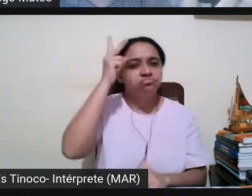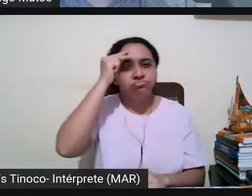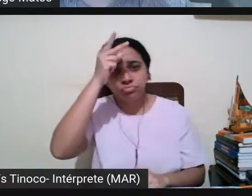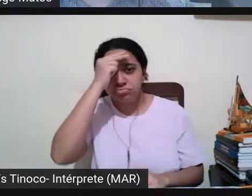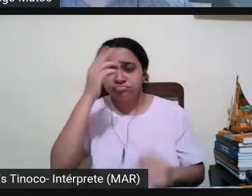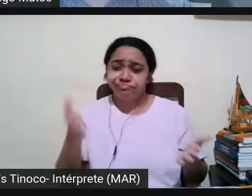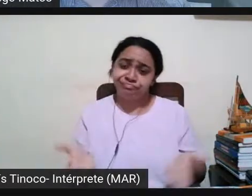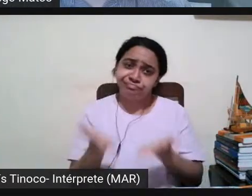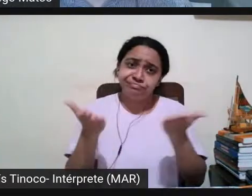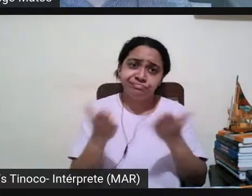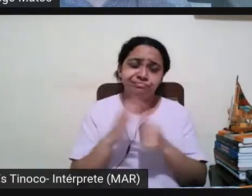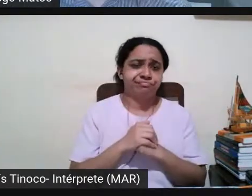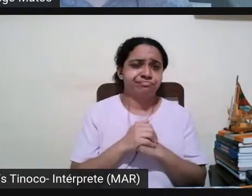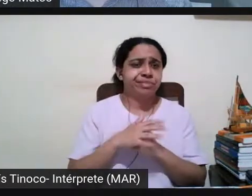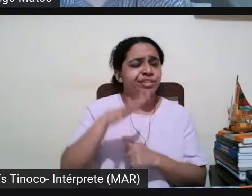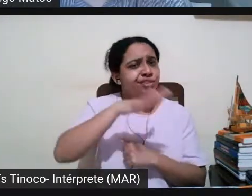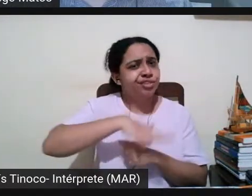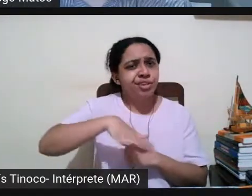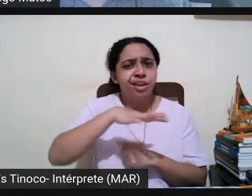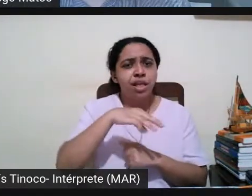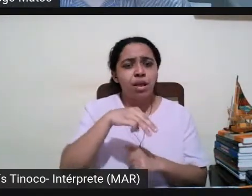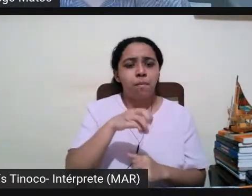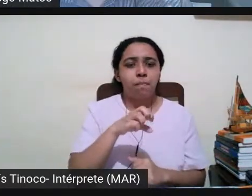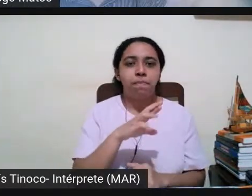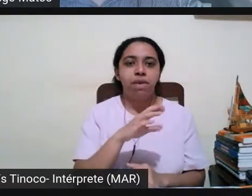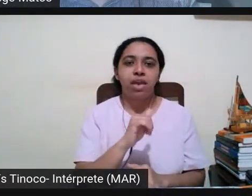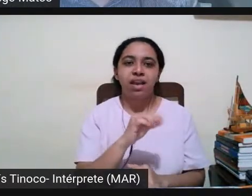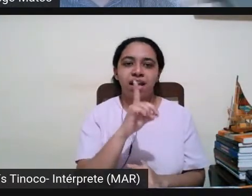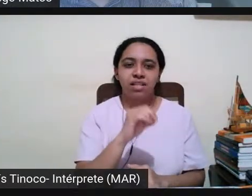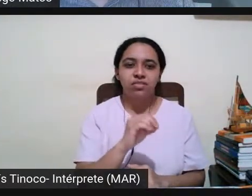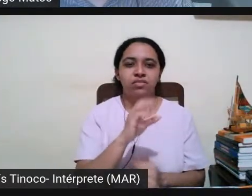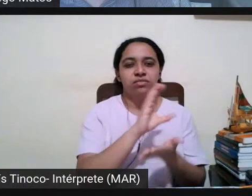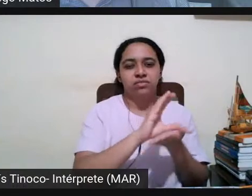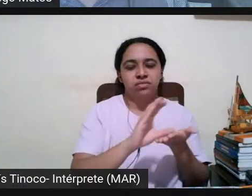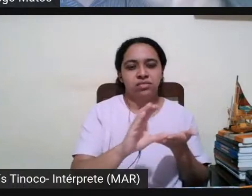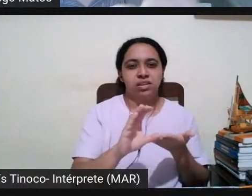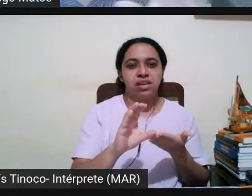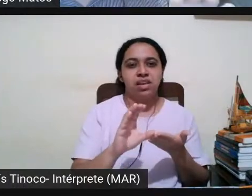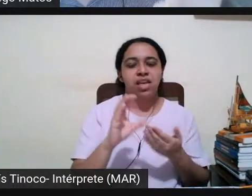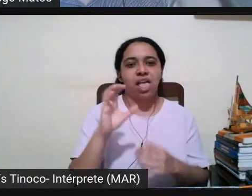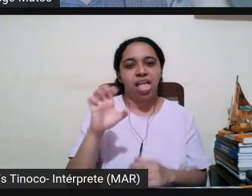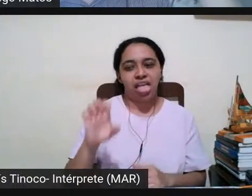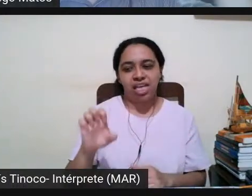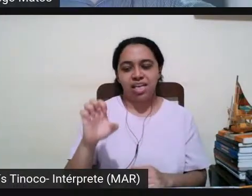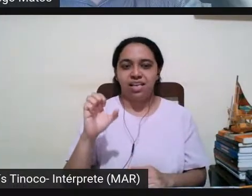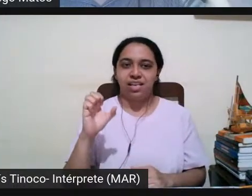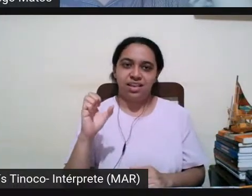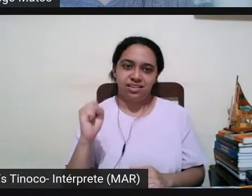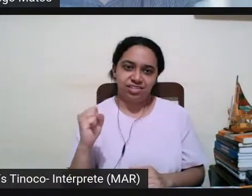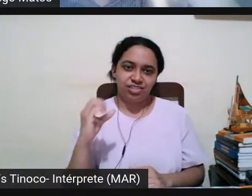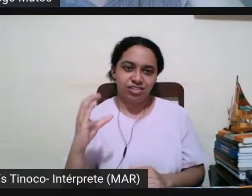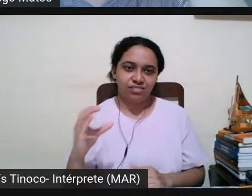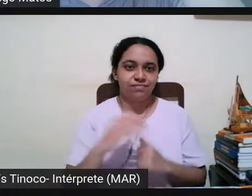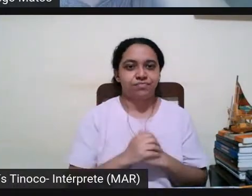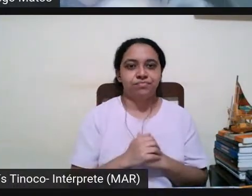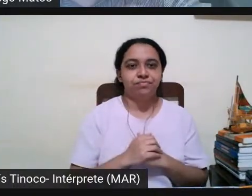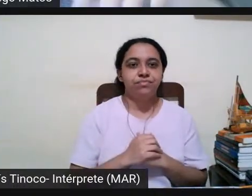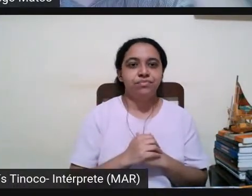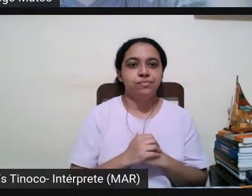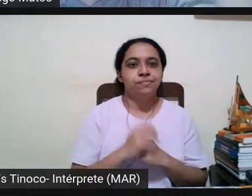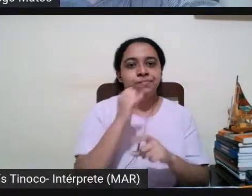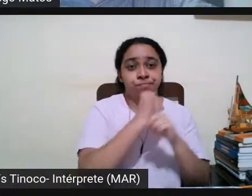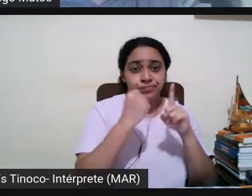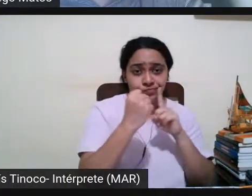vê também que no mercado financeiro em geral essas questões chamadas de SG né que vem do inglês de levar aumenta ou show